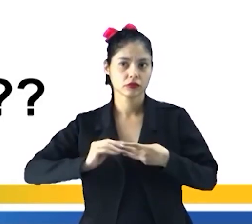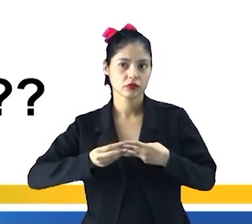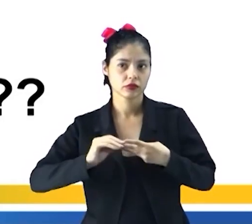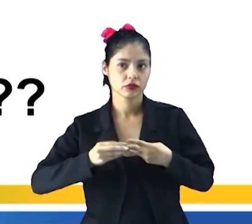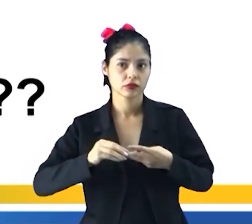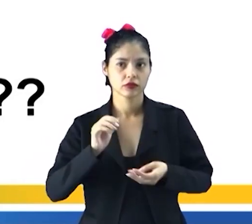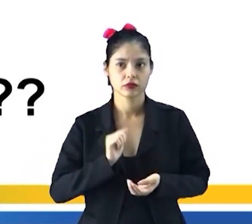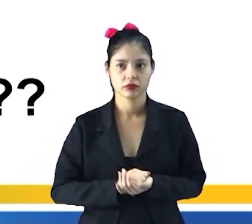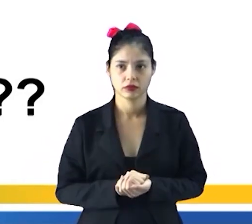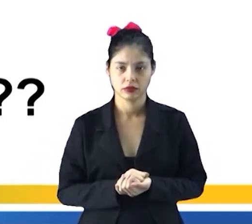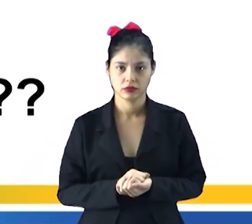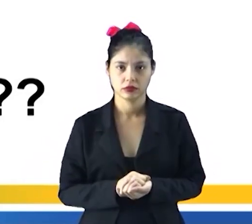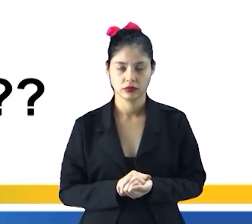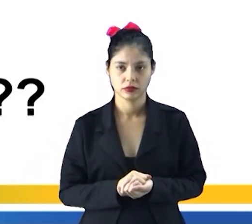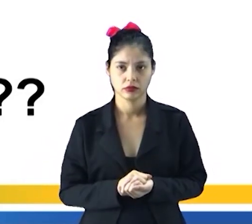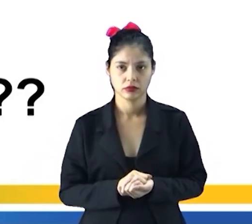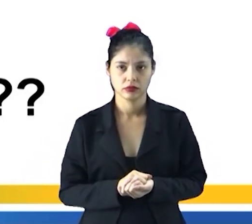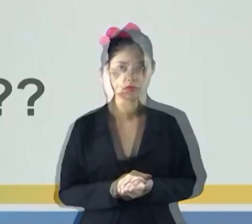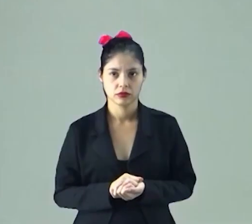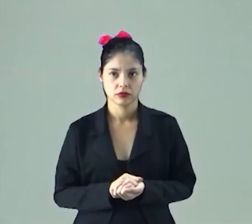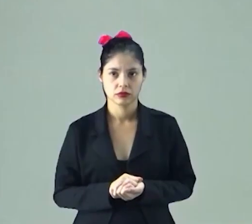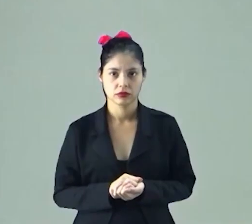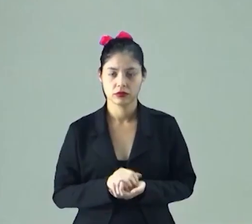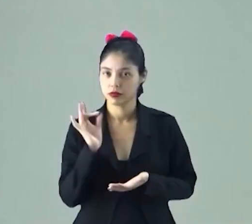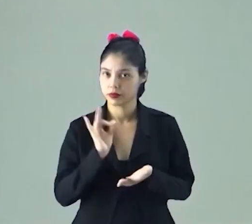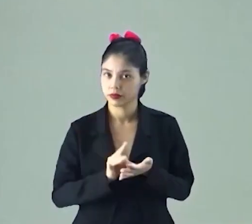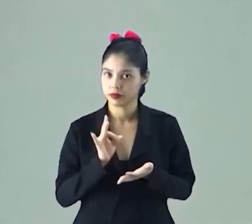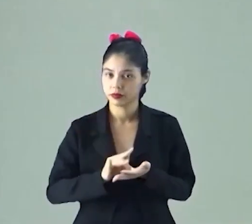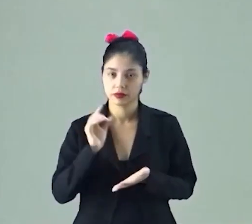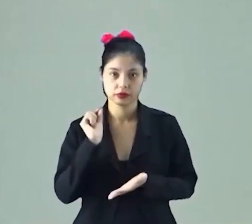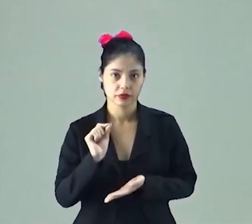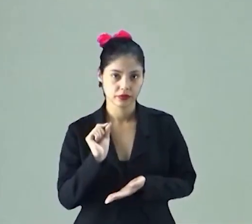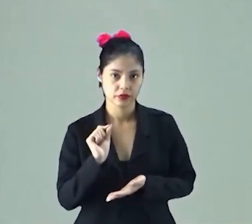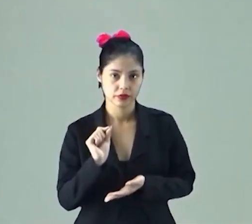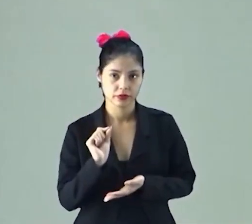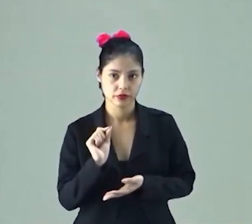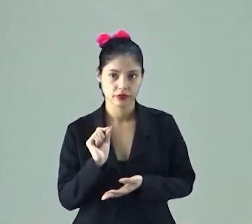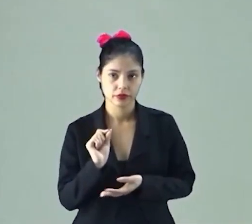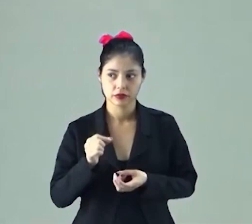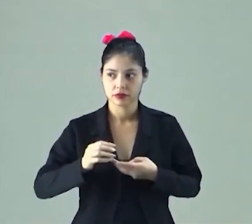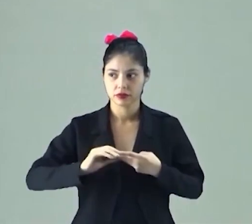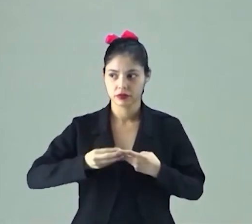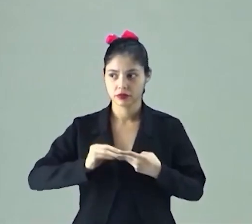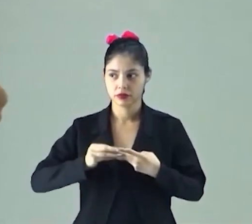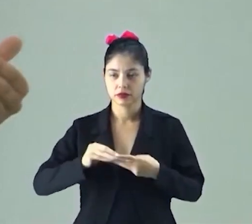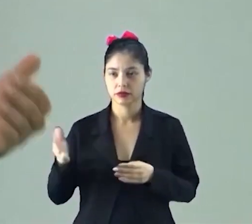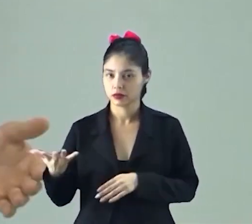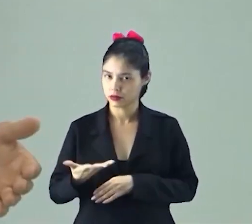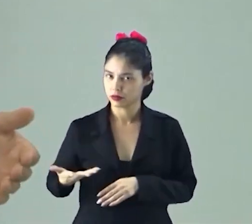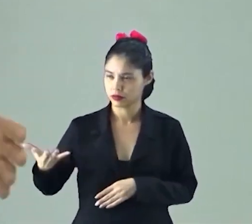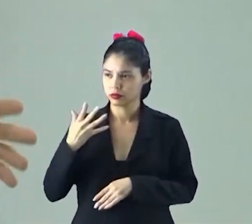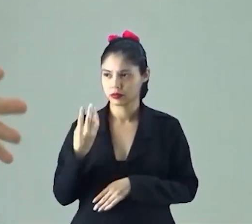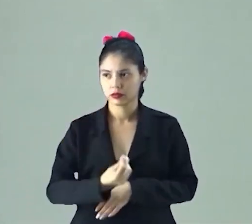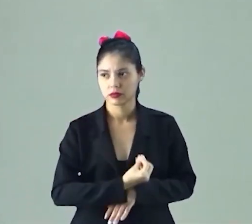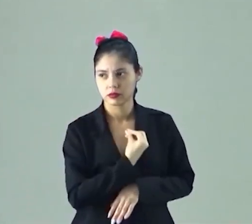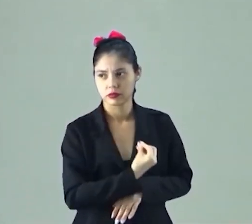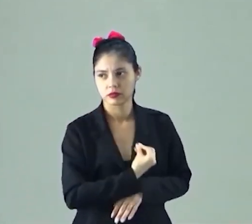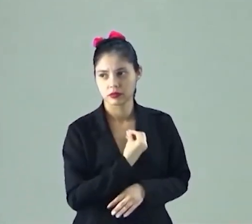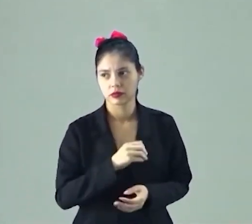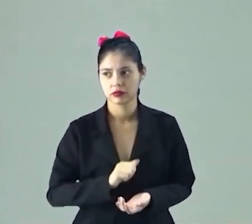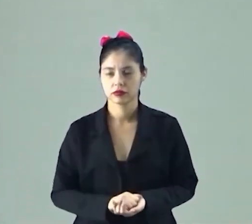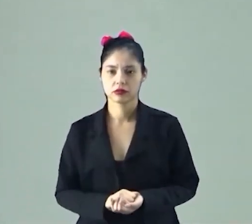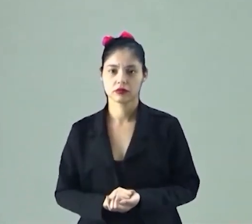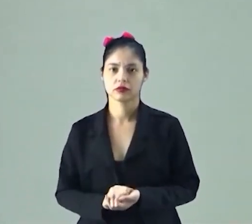célula é como se fosse, na verdade, existe uma frase para isso, a célula é a unidade básica da vida.